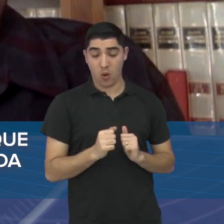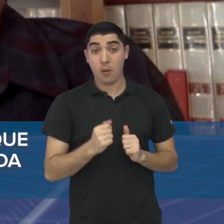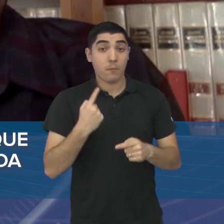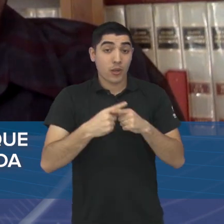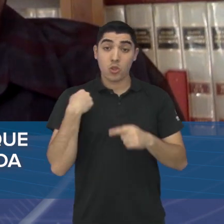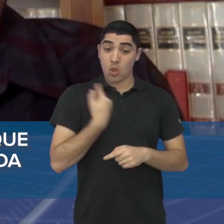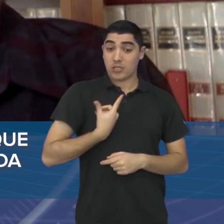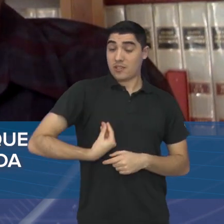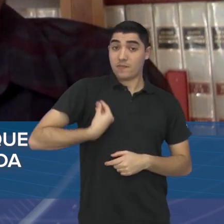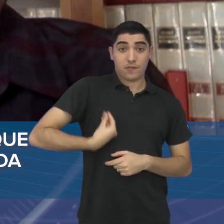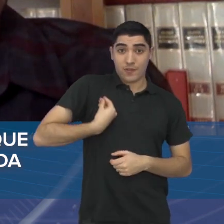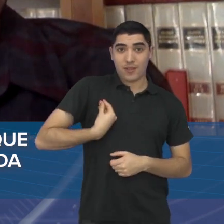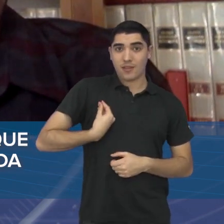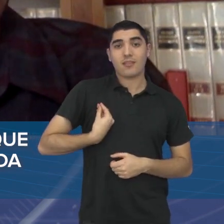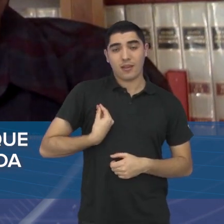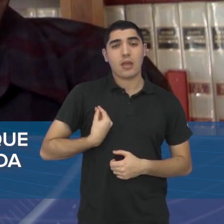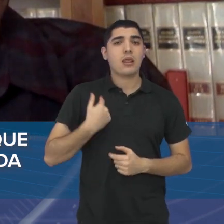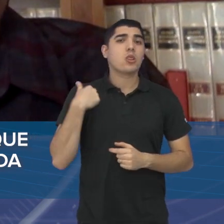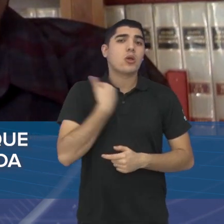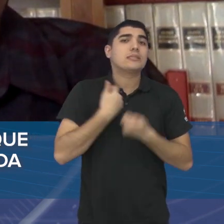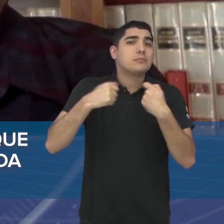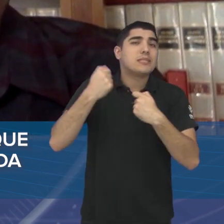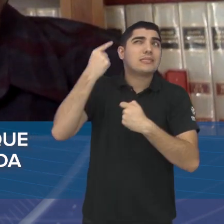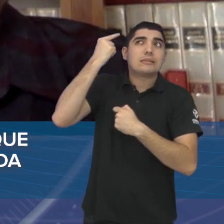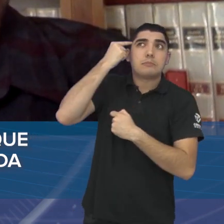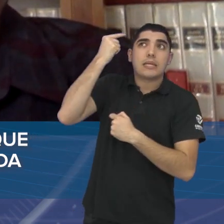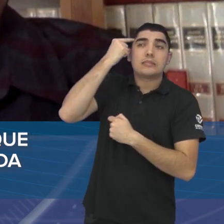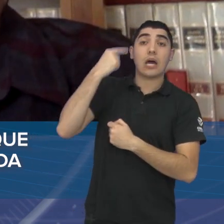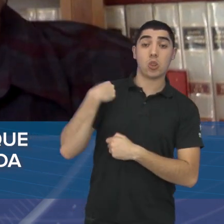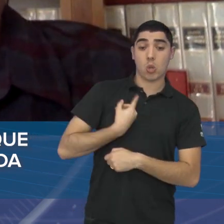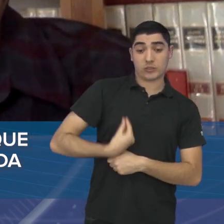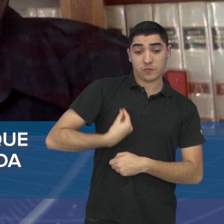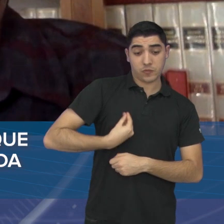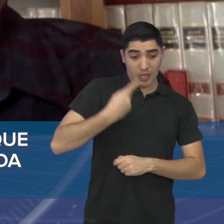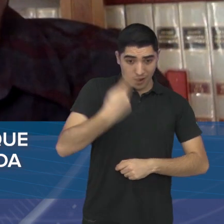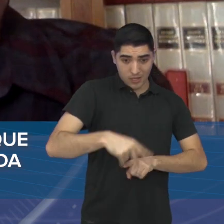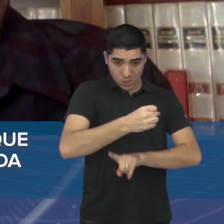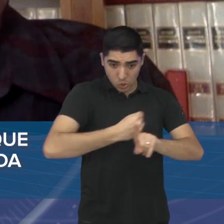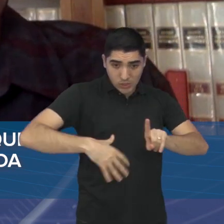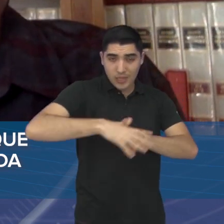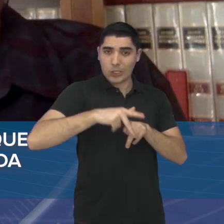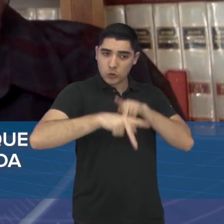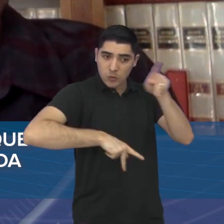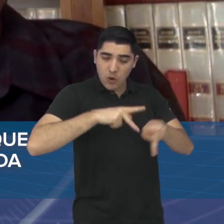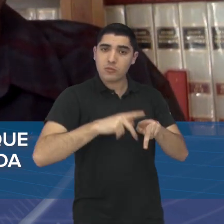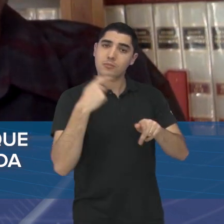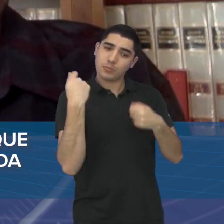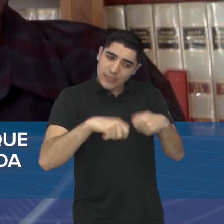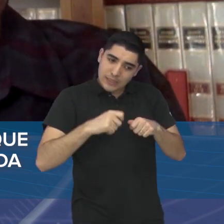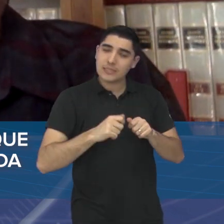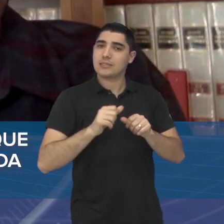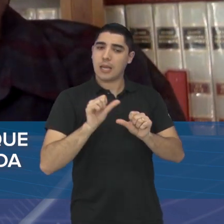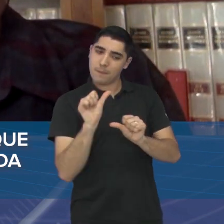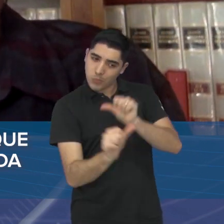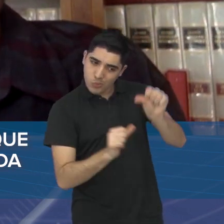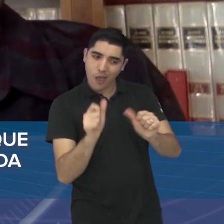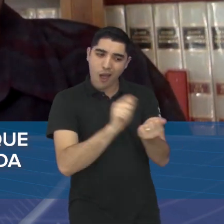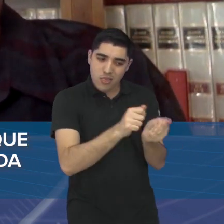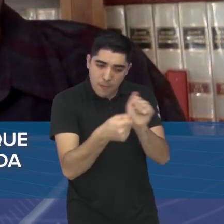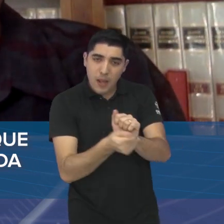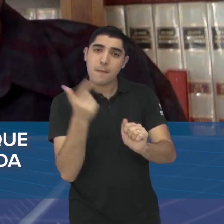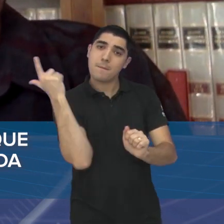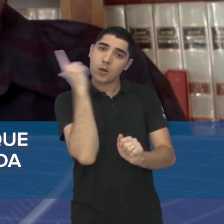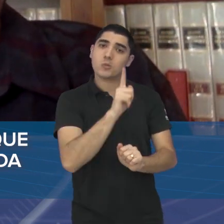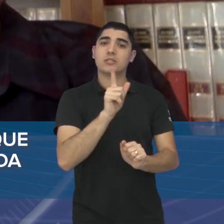questão muito, inclusive, de padrão de vida. O que a gente tem que repensar a vida da nossa civilização para se